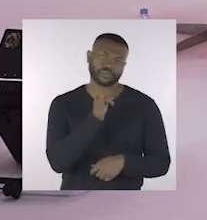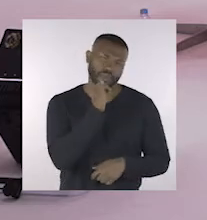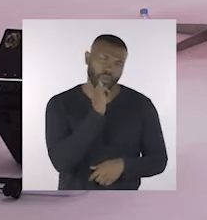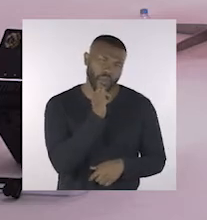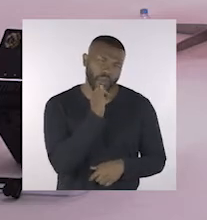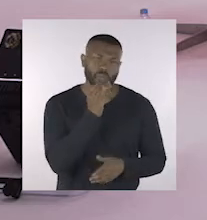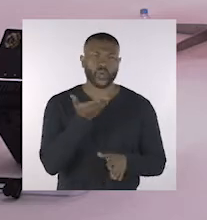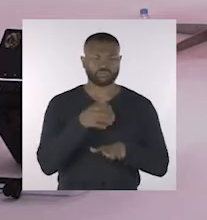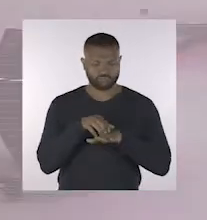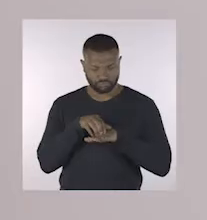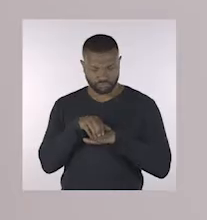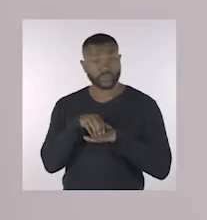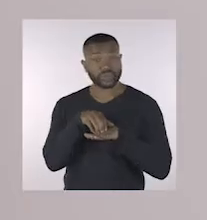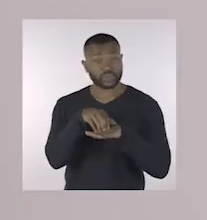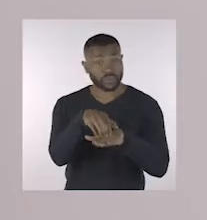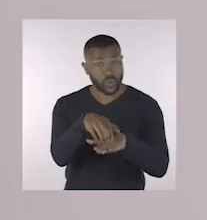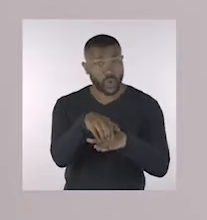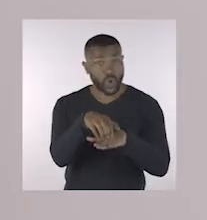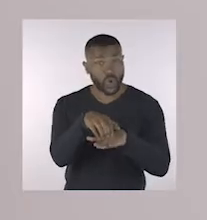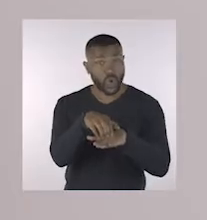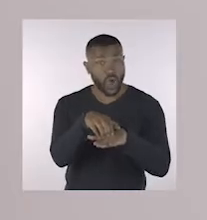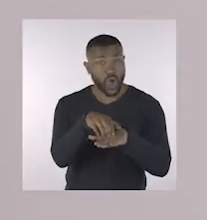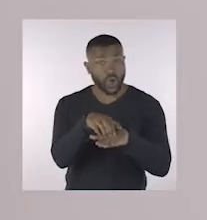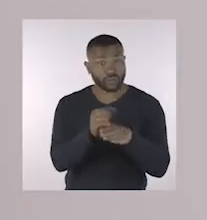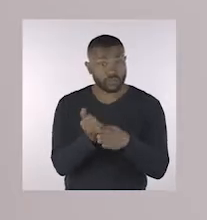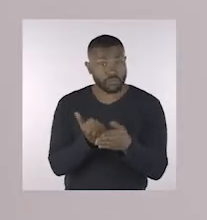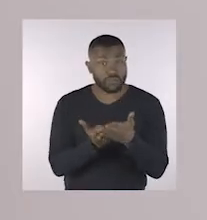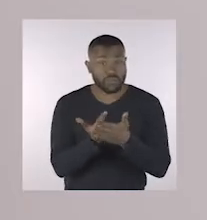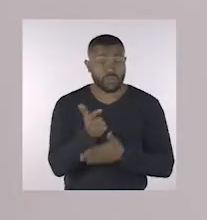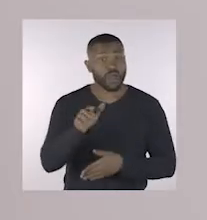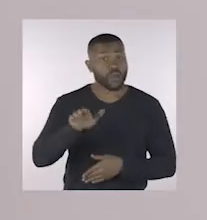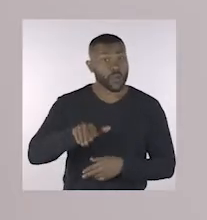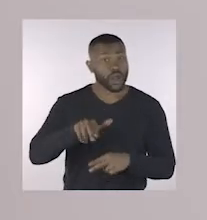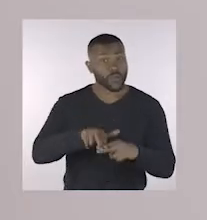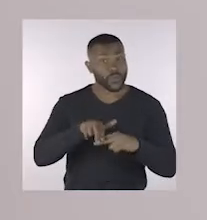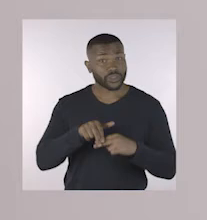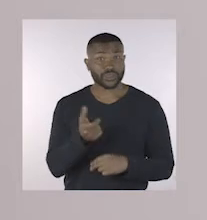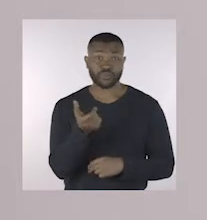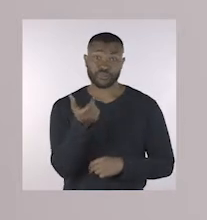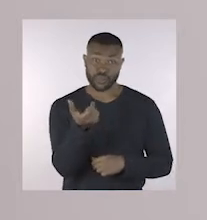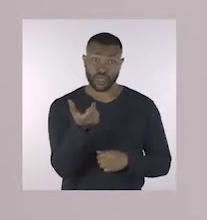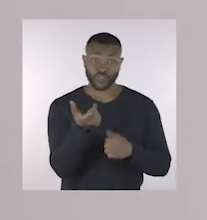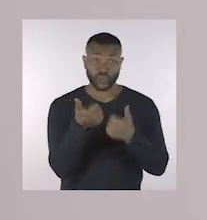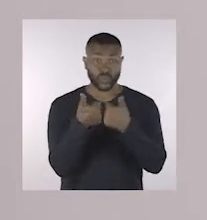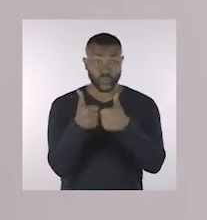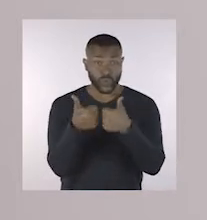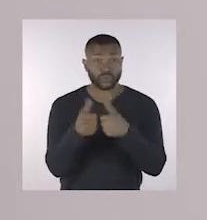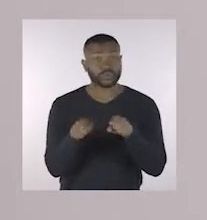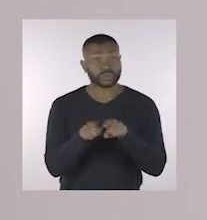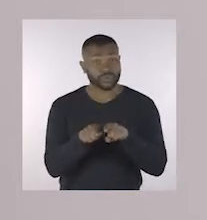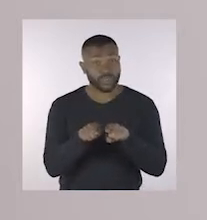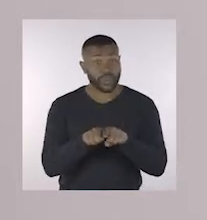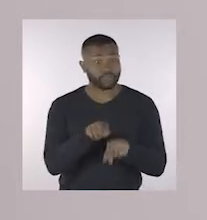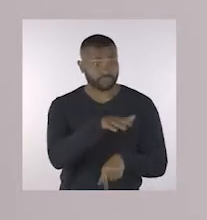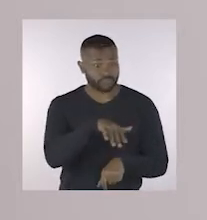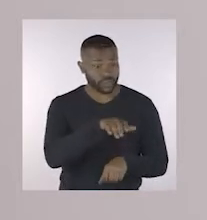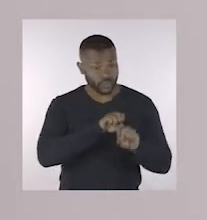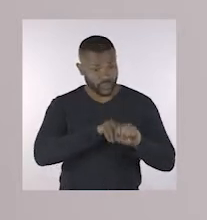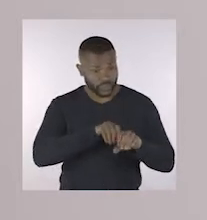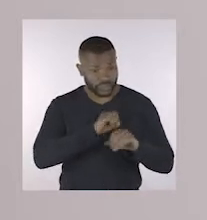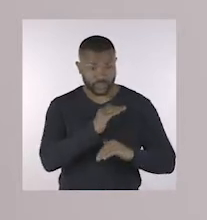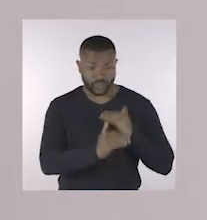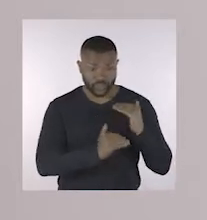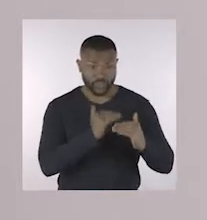exemplos como por exemplo no transporte o barateamento da tarifa através do bilhete único medo cação